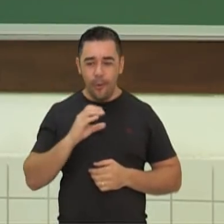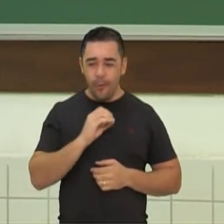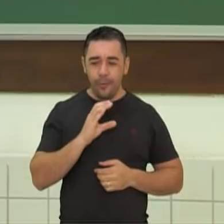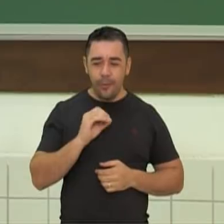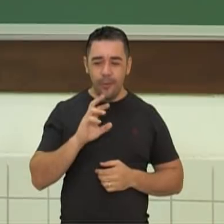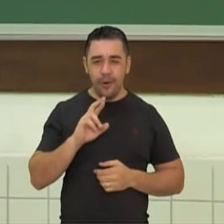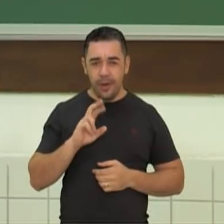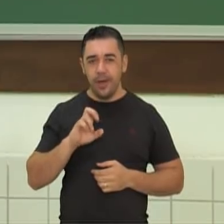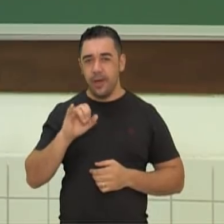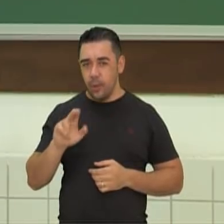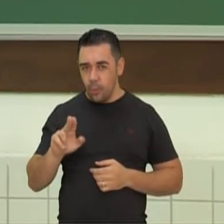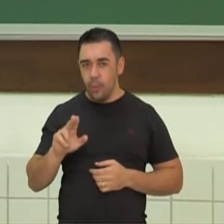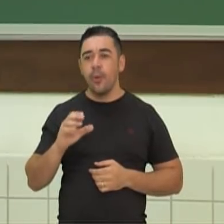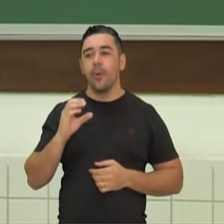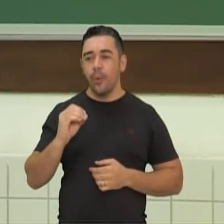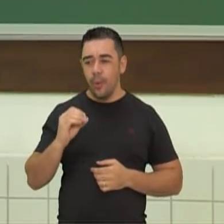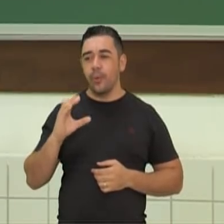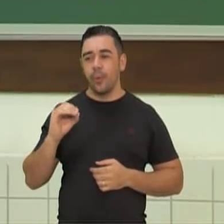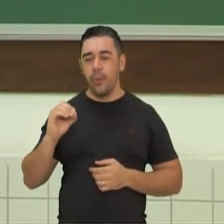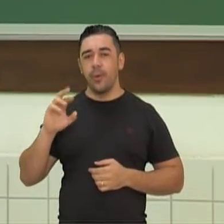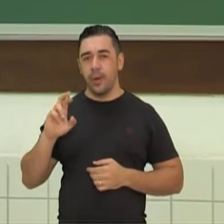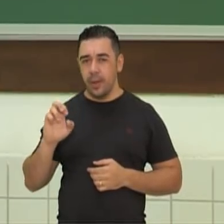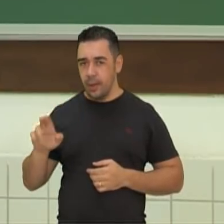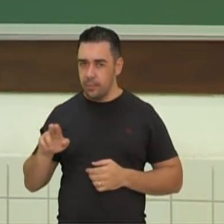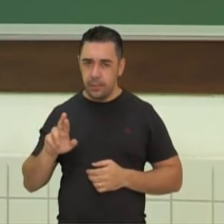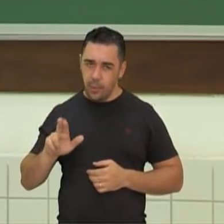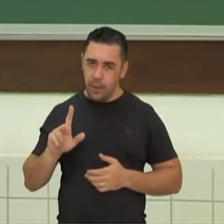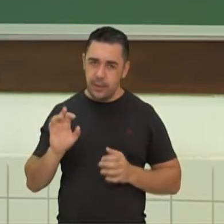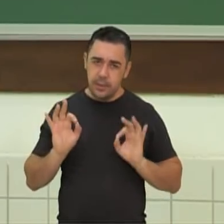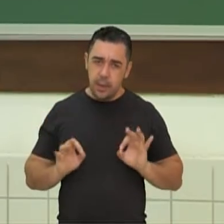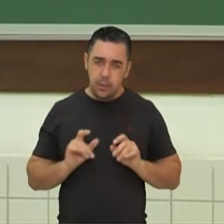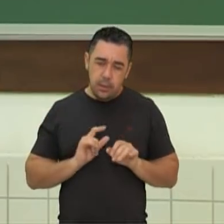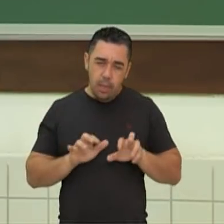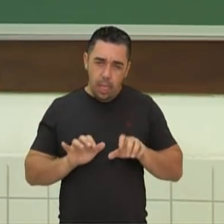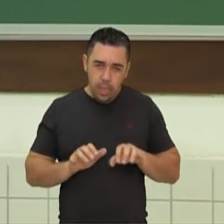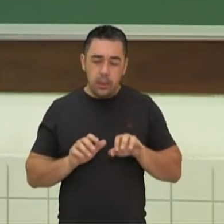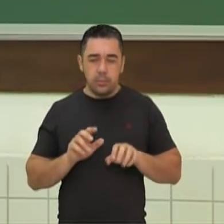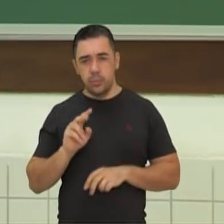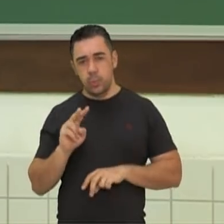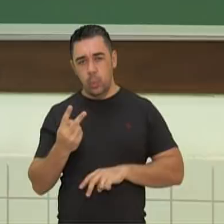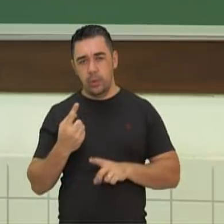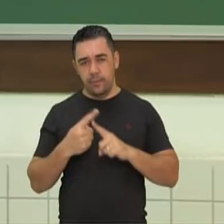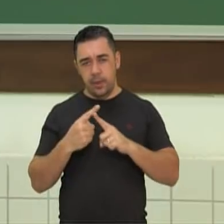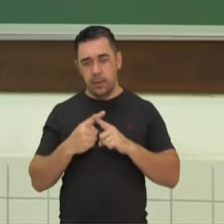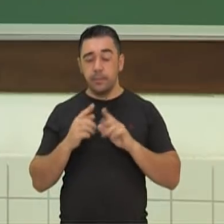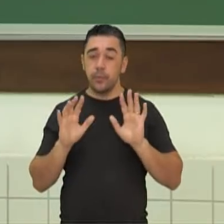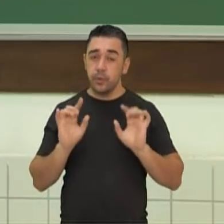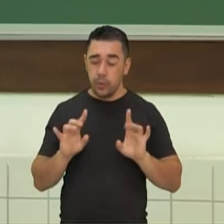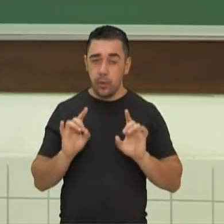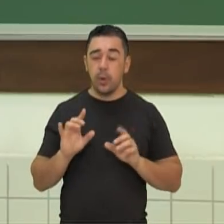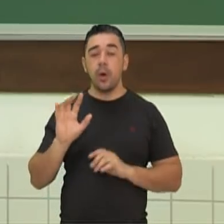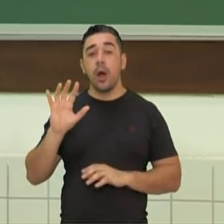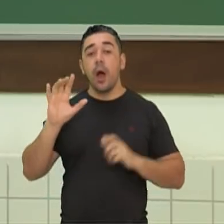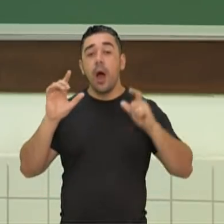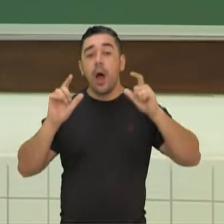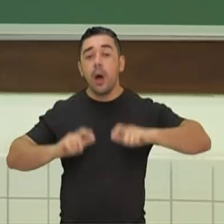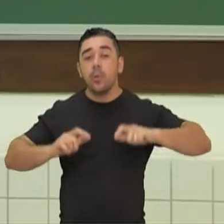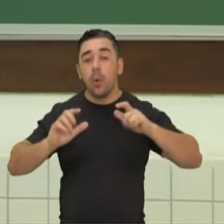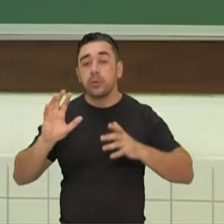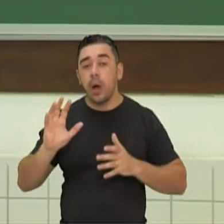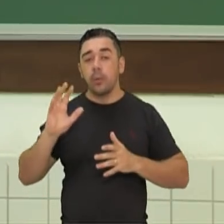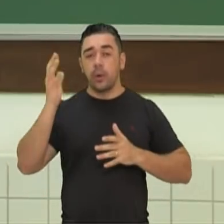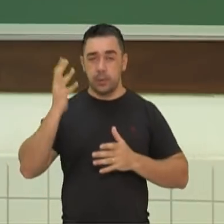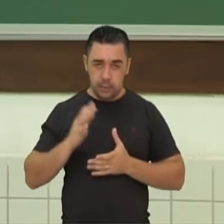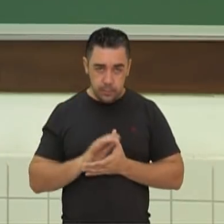ocorreu? Tá certo isso? Não tá, né? É um erro de digitação, tá bom? Então vamos considerar apenas uma vez a